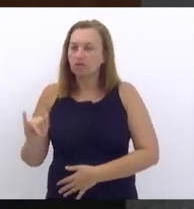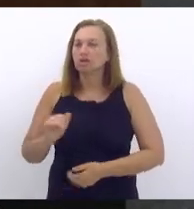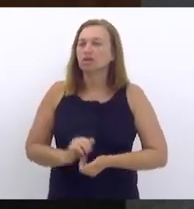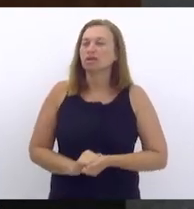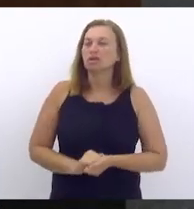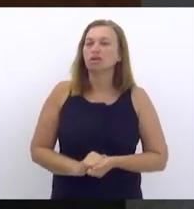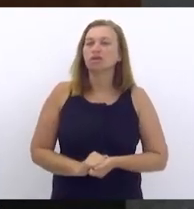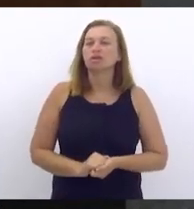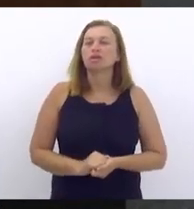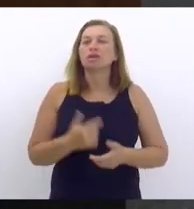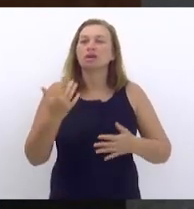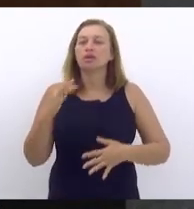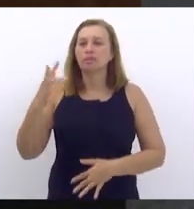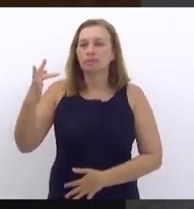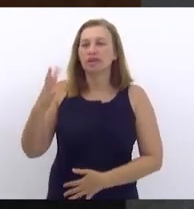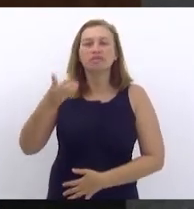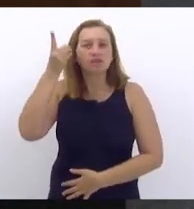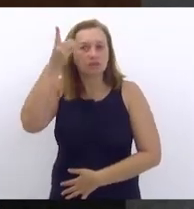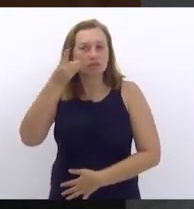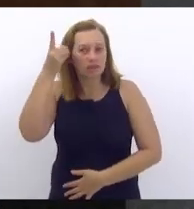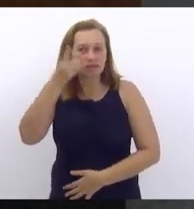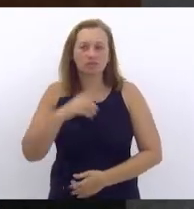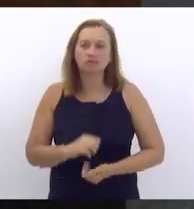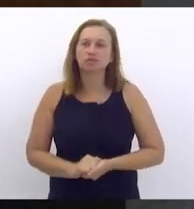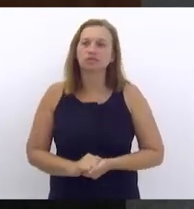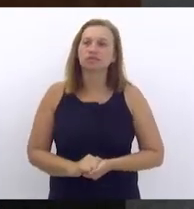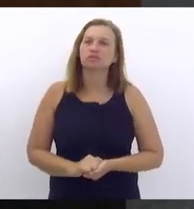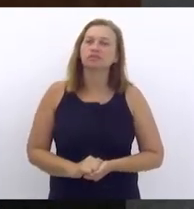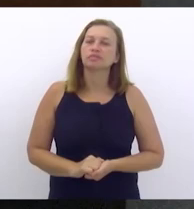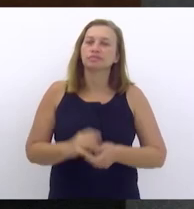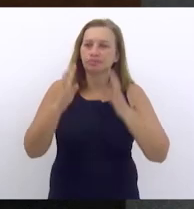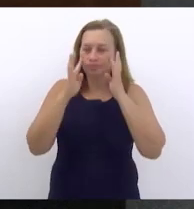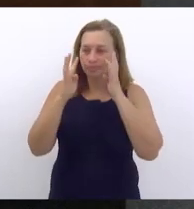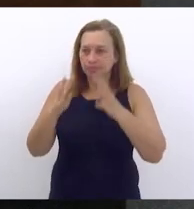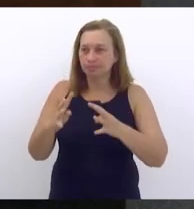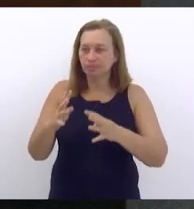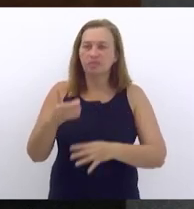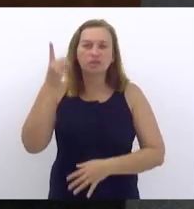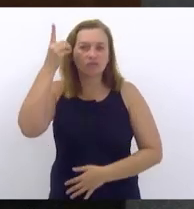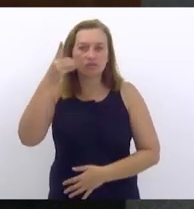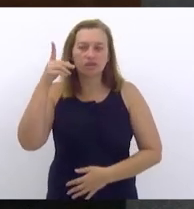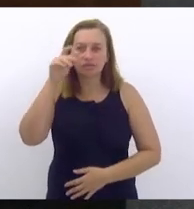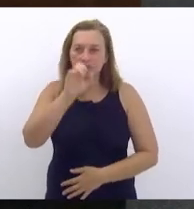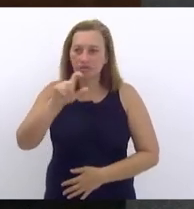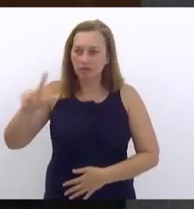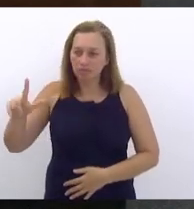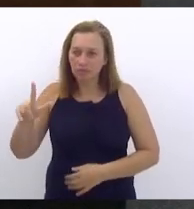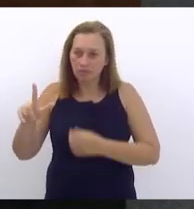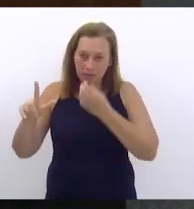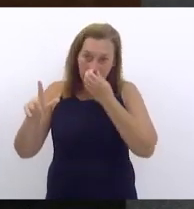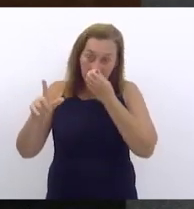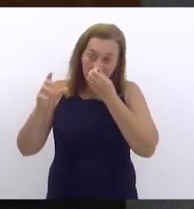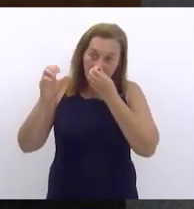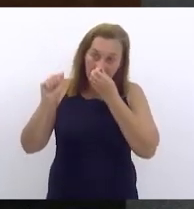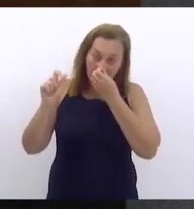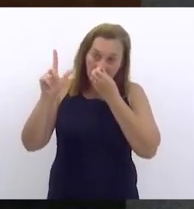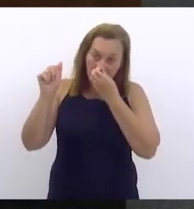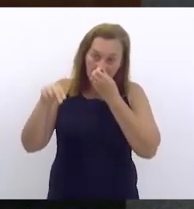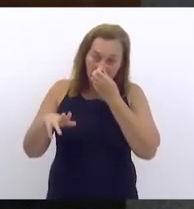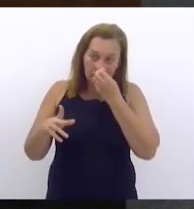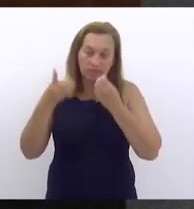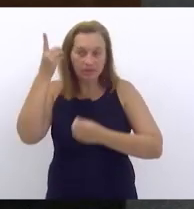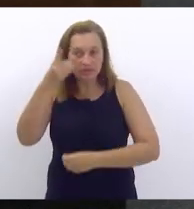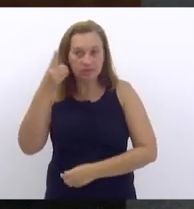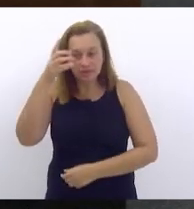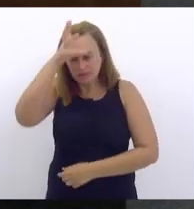espaço. É muito breve, deputado Otônio. Queria aqui chamar a atenção do deputado Felipe Poubel, Alan Lopes, para dizer,